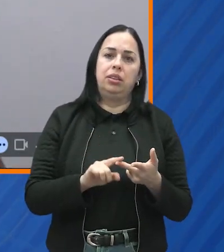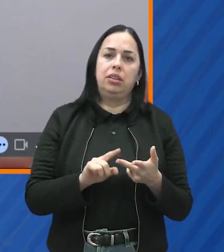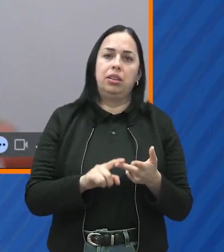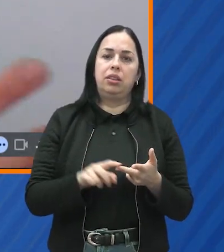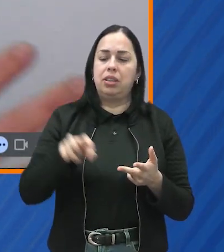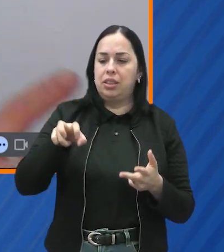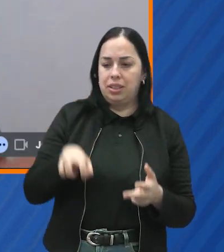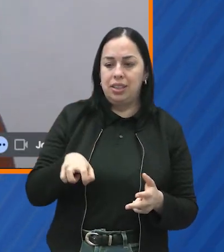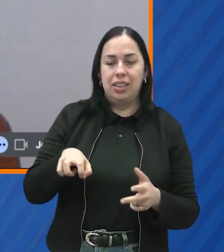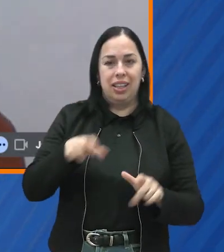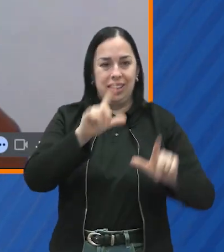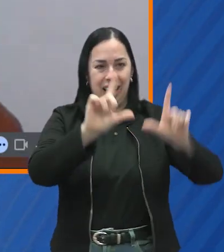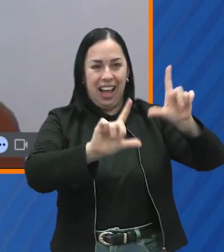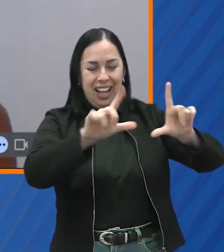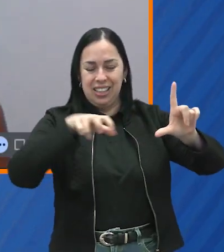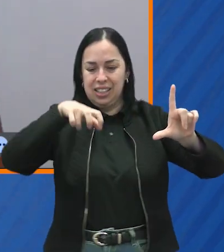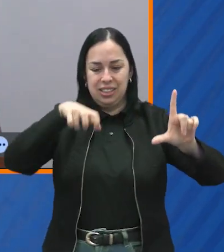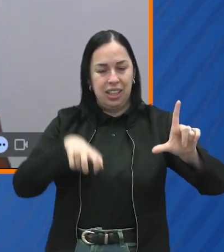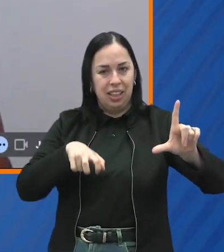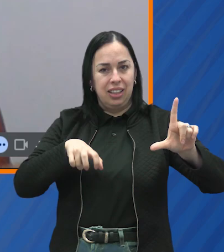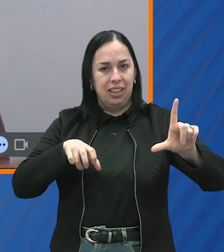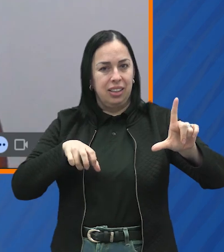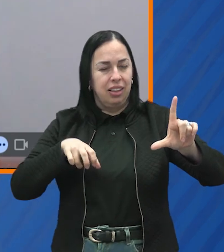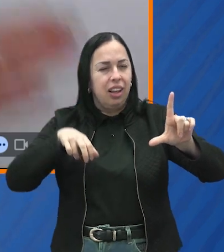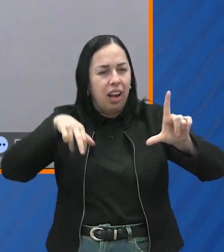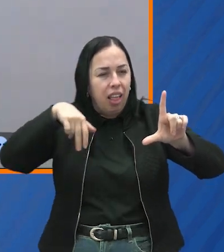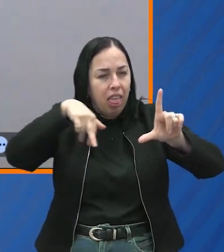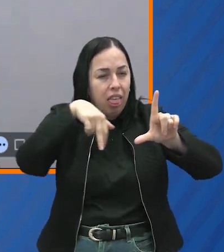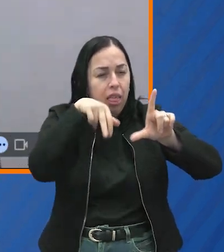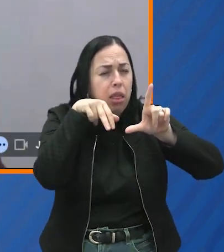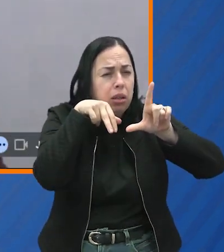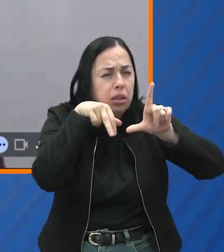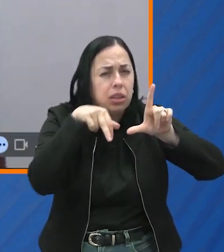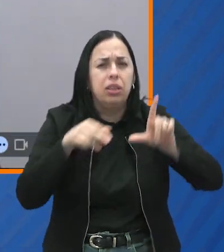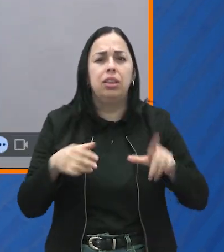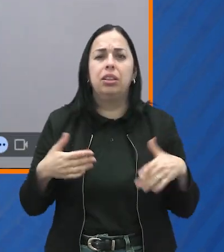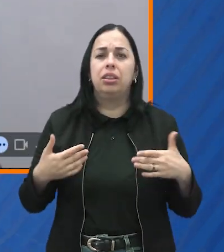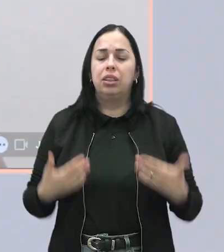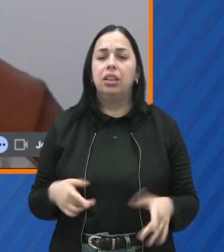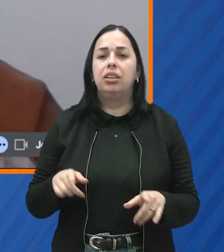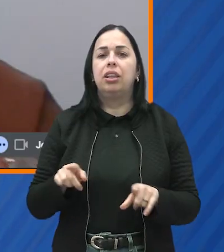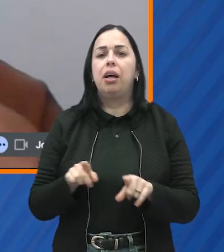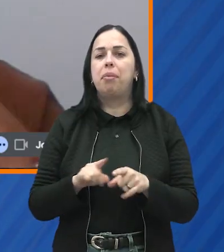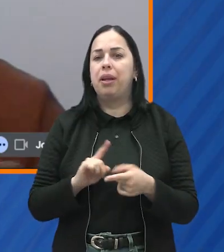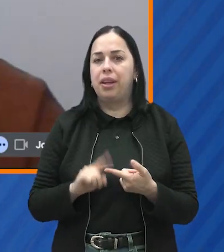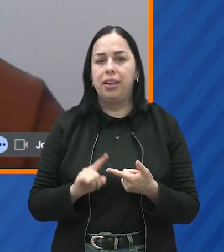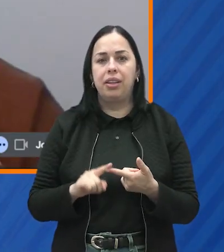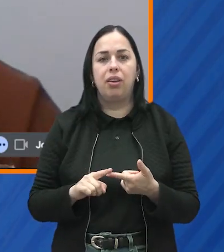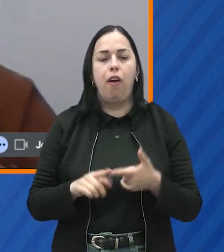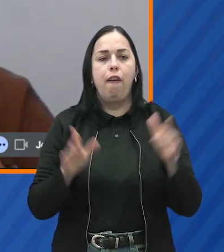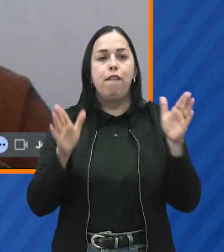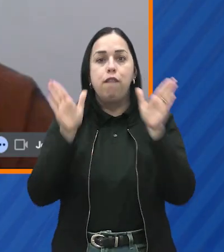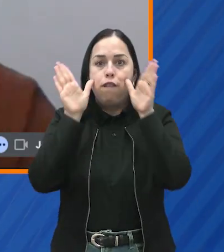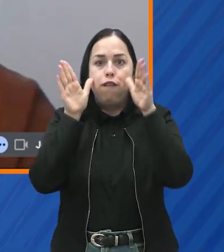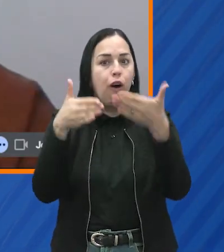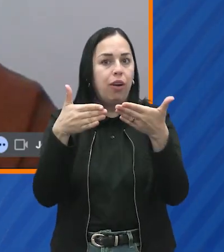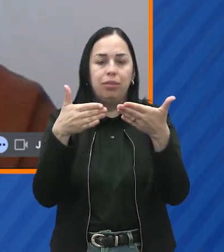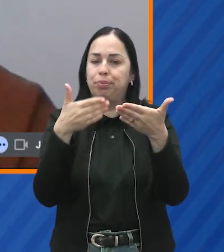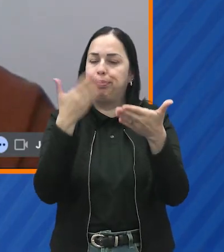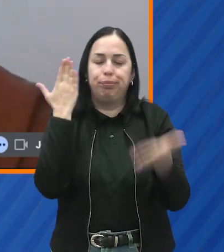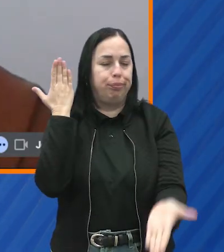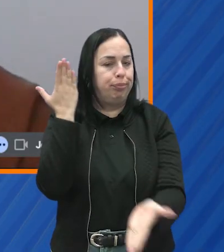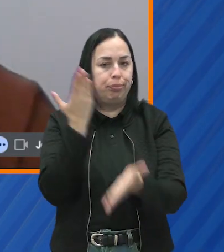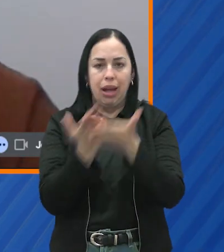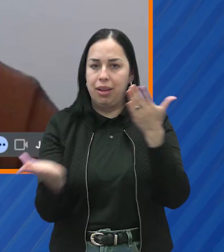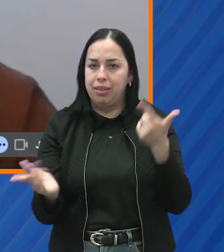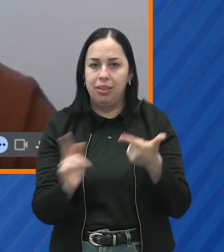mesmo você colocando ela no sofá, pensando na casa, ela vai até perto da TV. Às vezes é uma criança, por exemplo, que perde a concentração